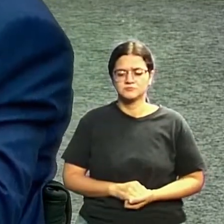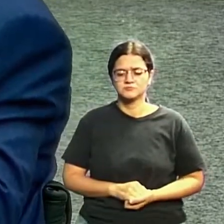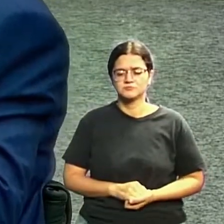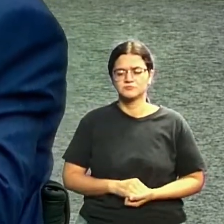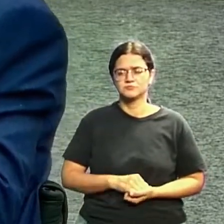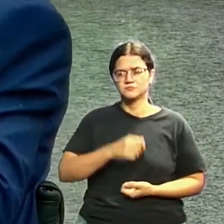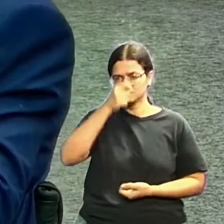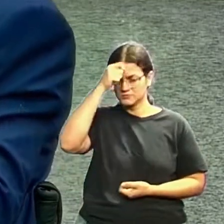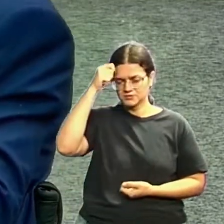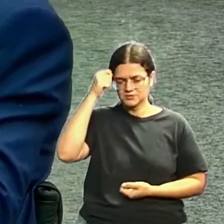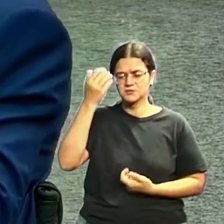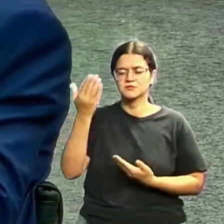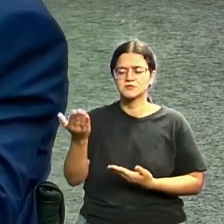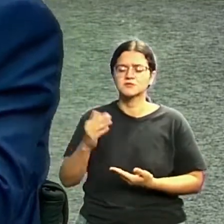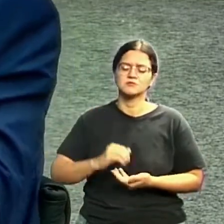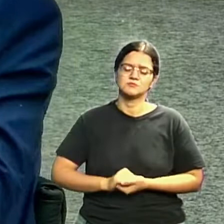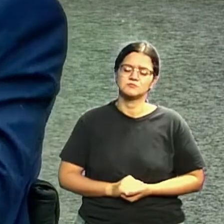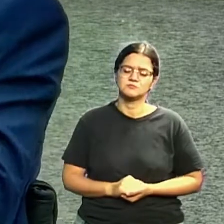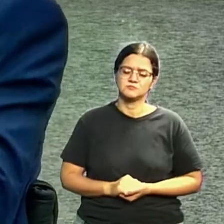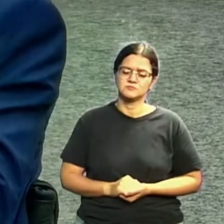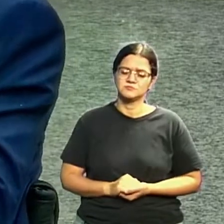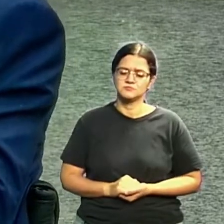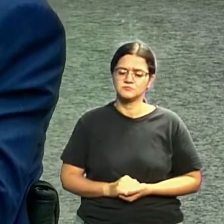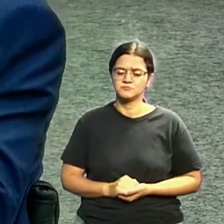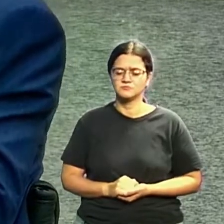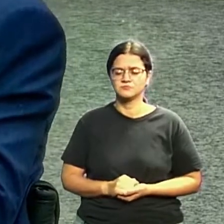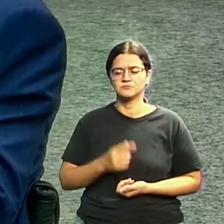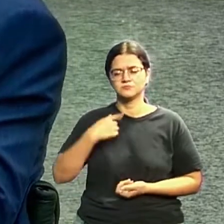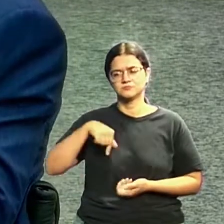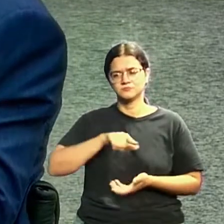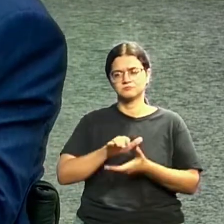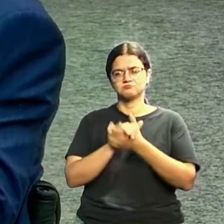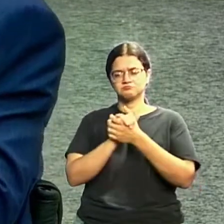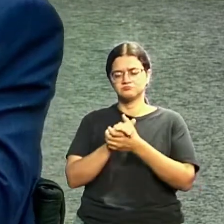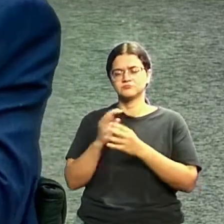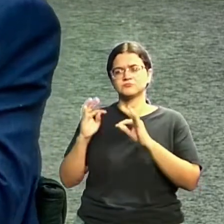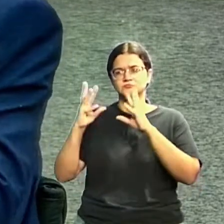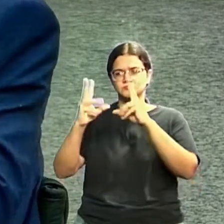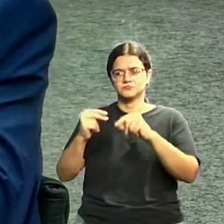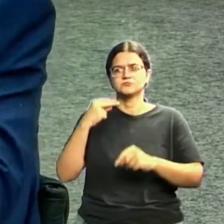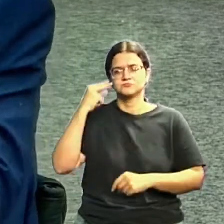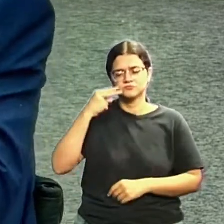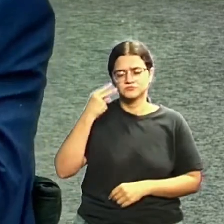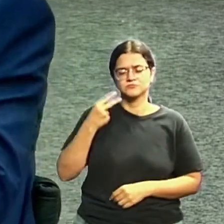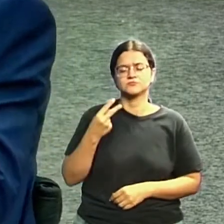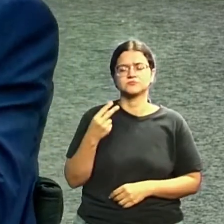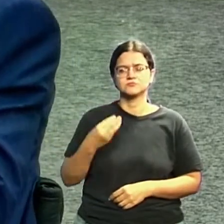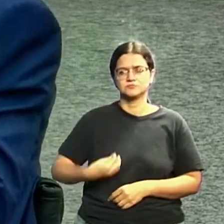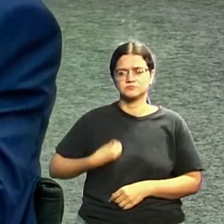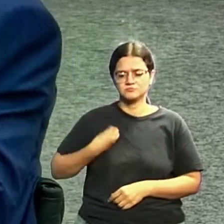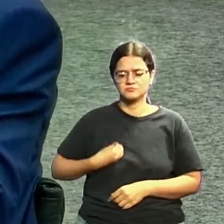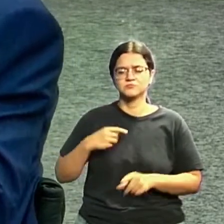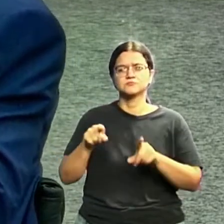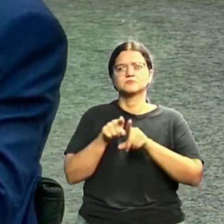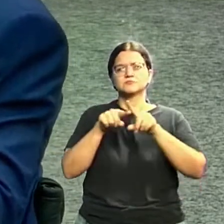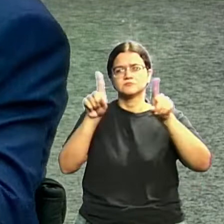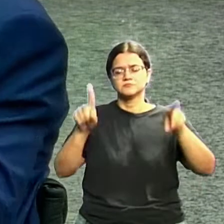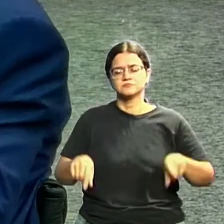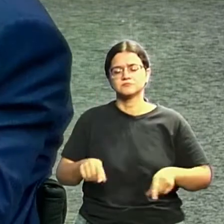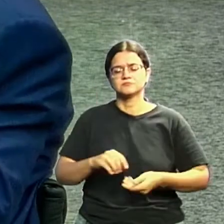decano da casa, nós saudamos aqui todos os vereadores e vereadoras presentes, bem como os servidores da